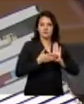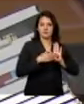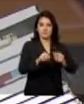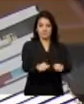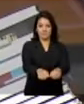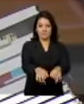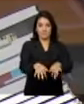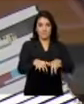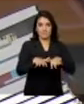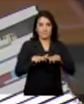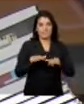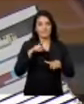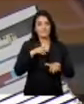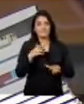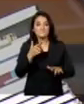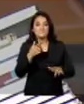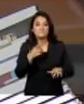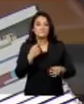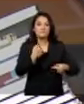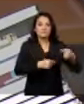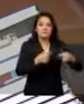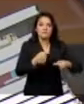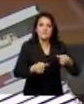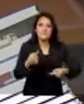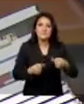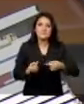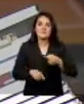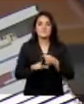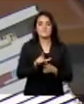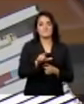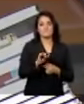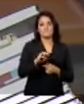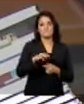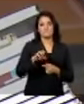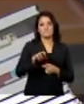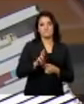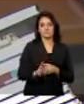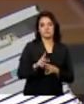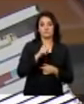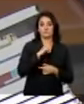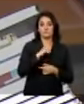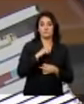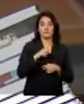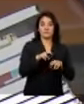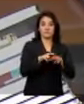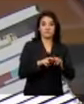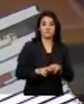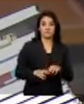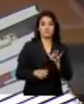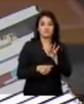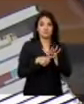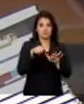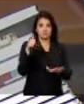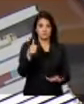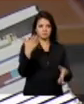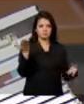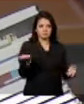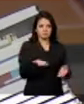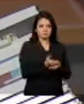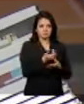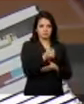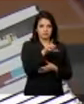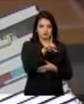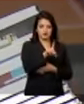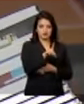da apreciação do pleito de liminar formulado na primeira ação